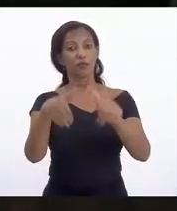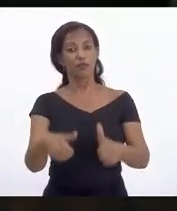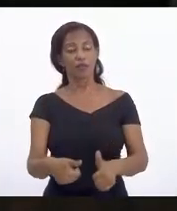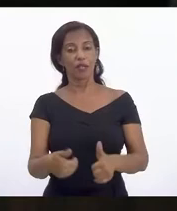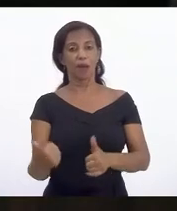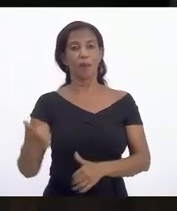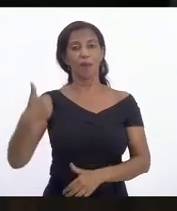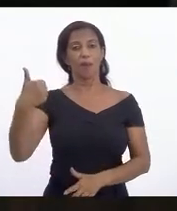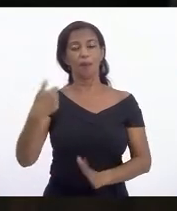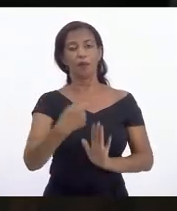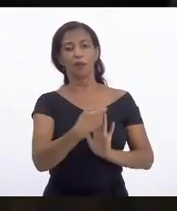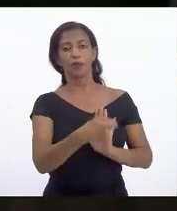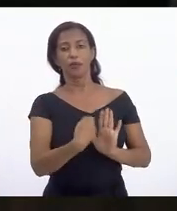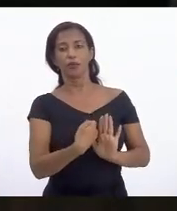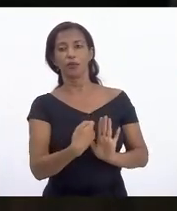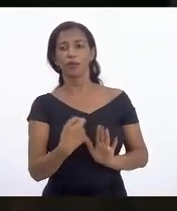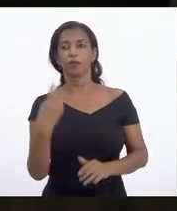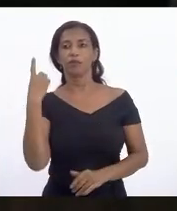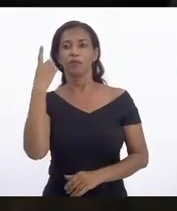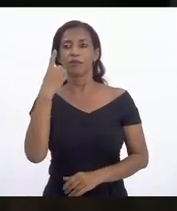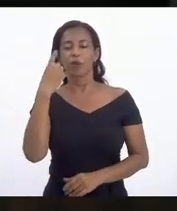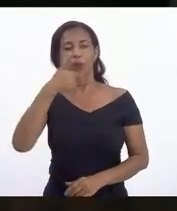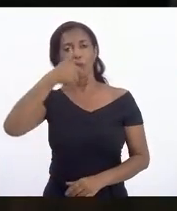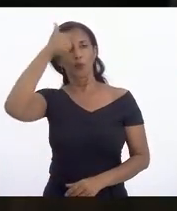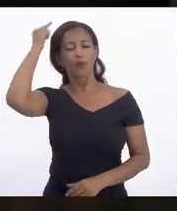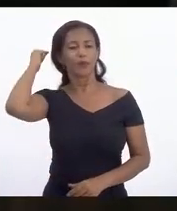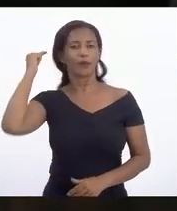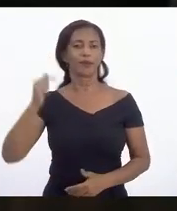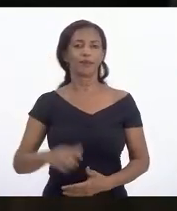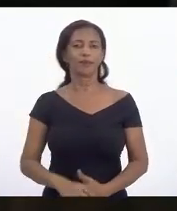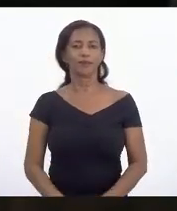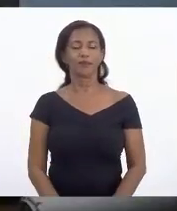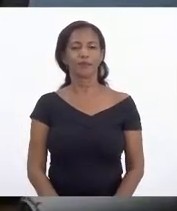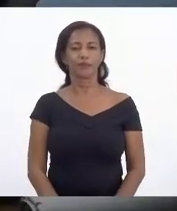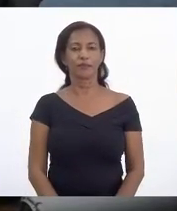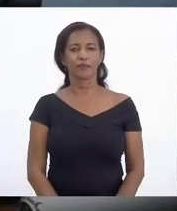final. O primeiro orador inscrito é o nobre deputado Luiz Paulo.